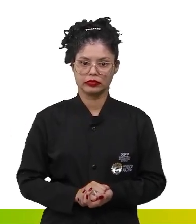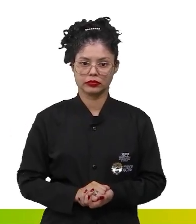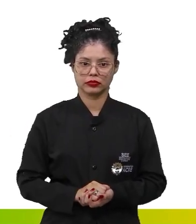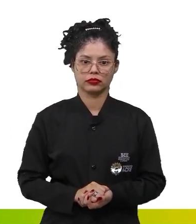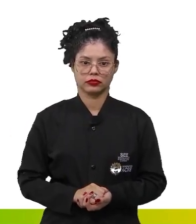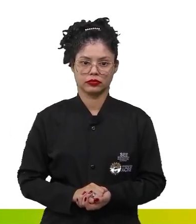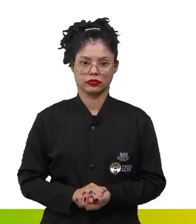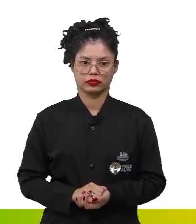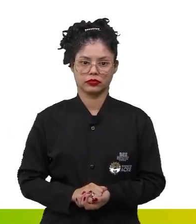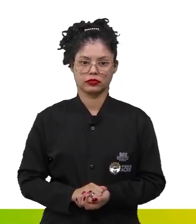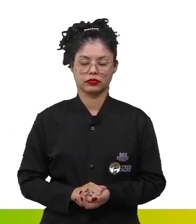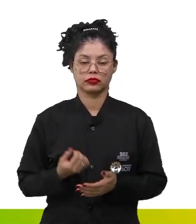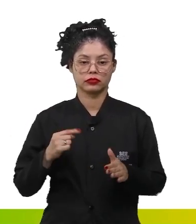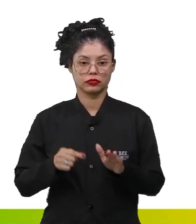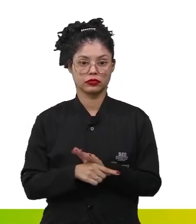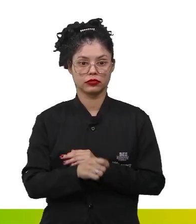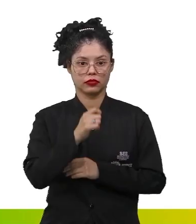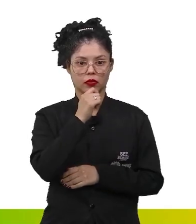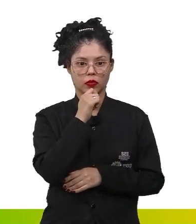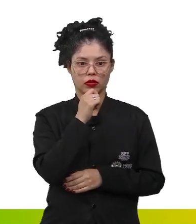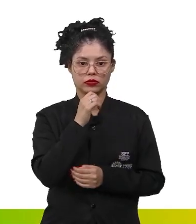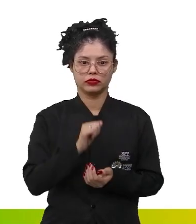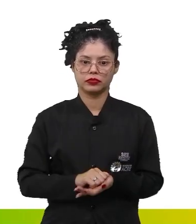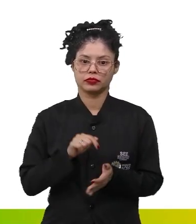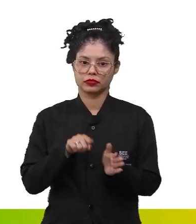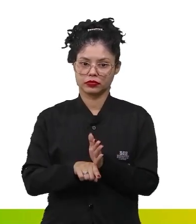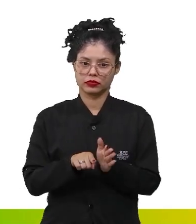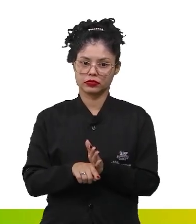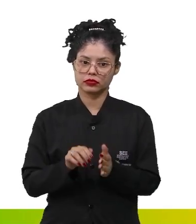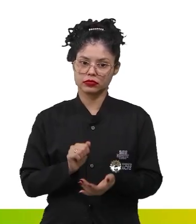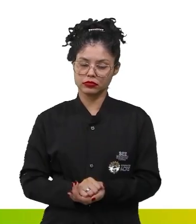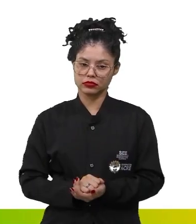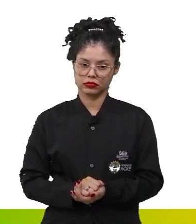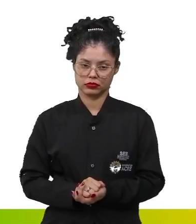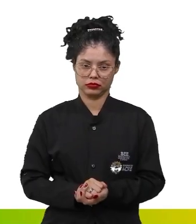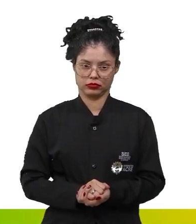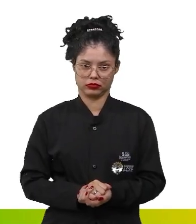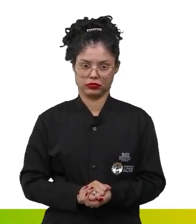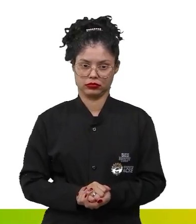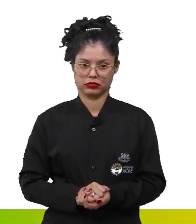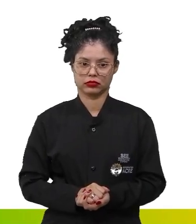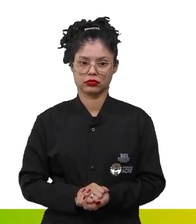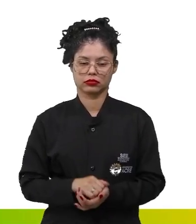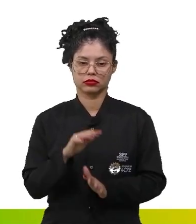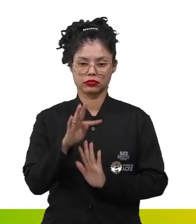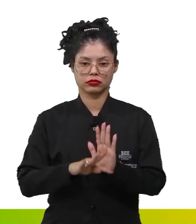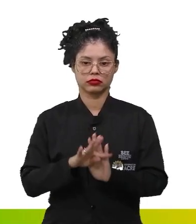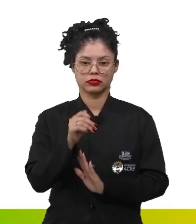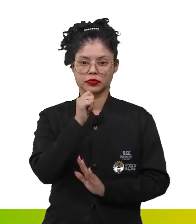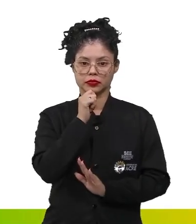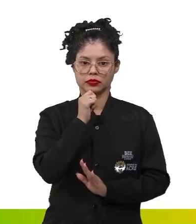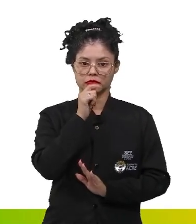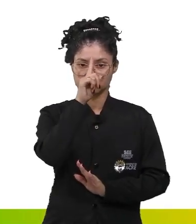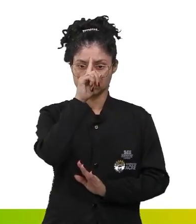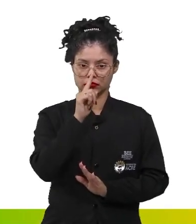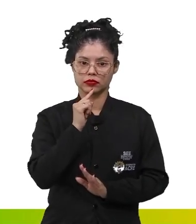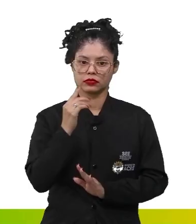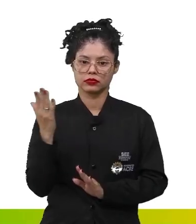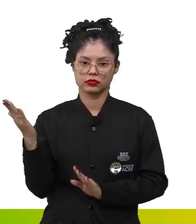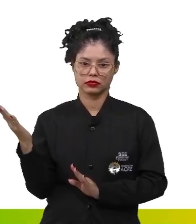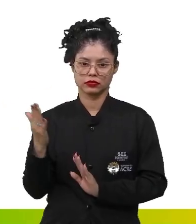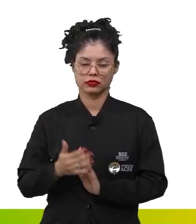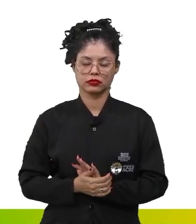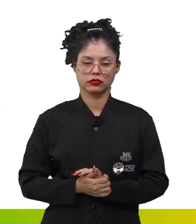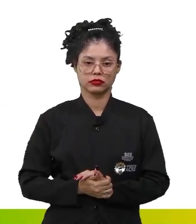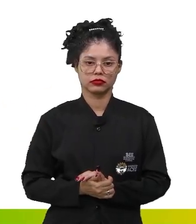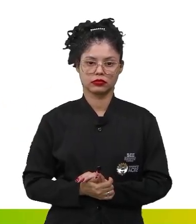também dentro dessa mesma questão. Olha que interessante, além do texto, a questão traz uma imagem e a